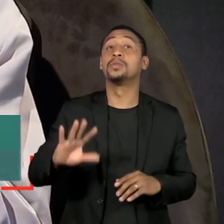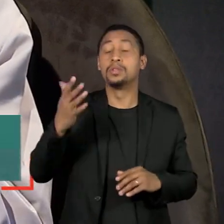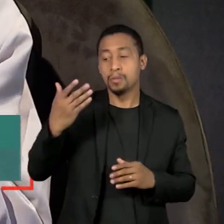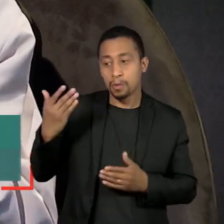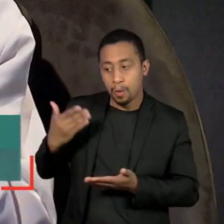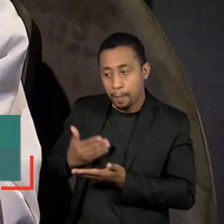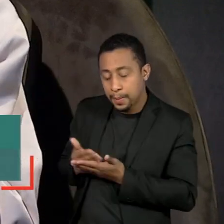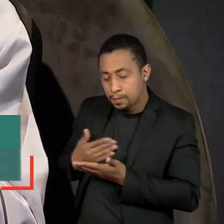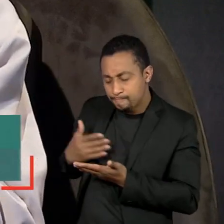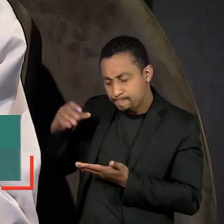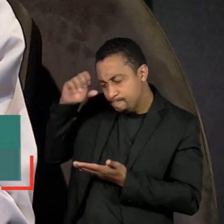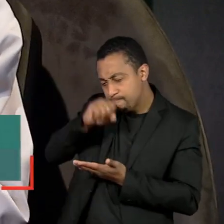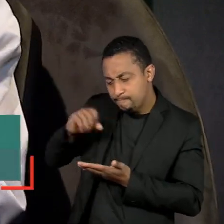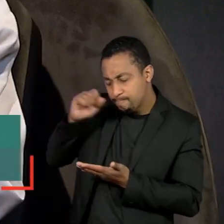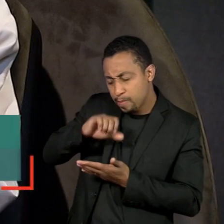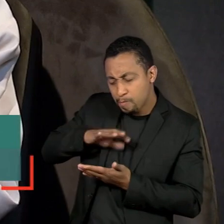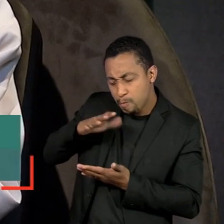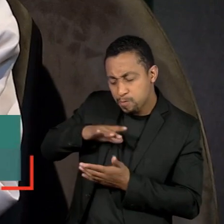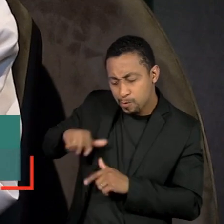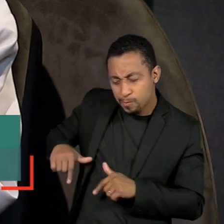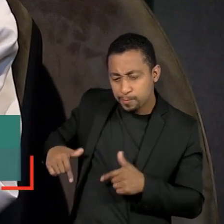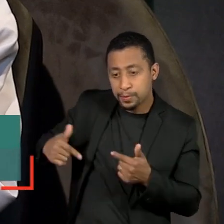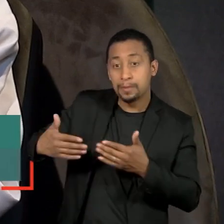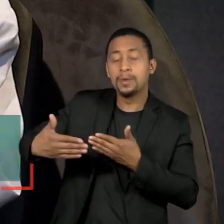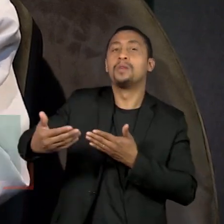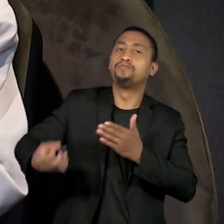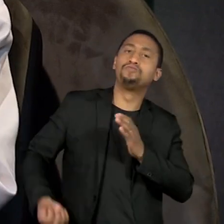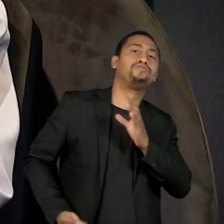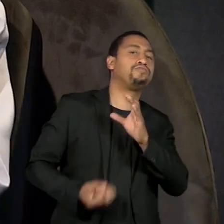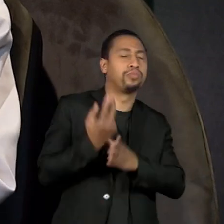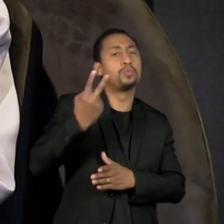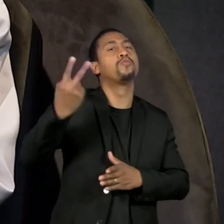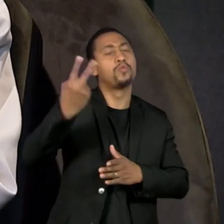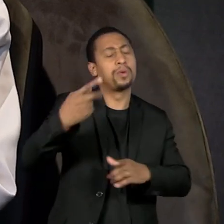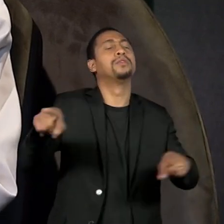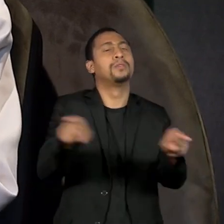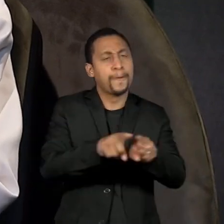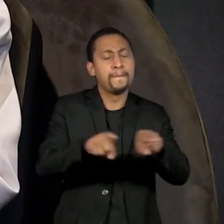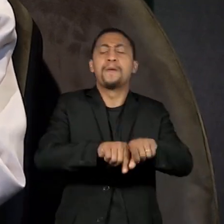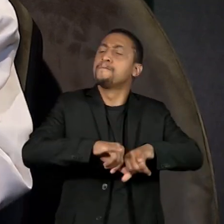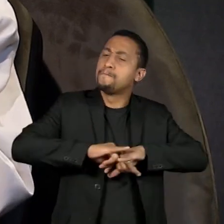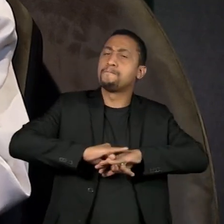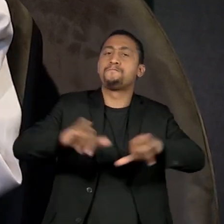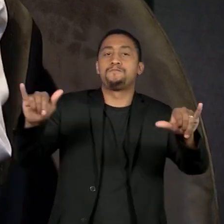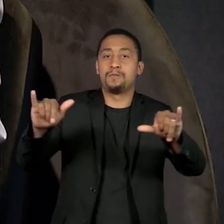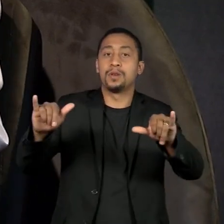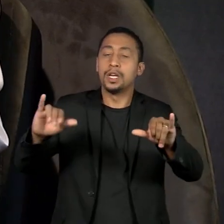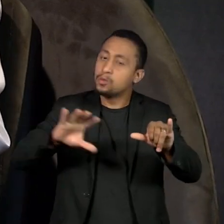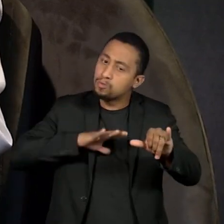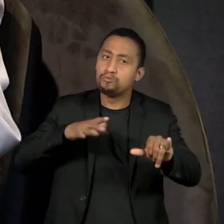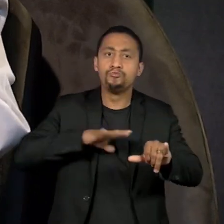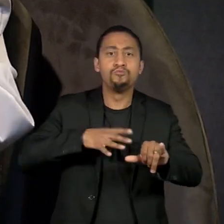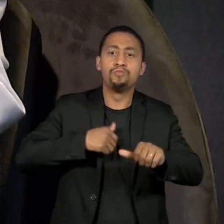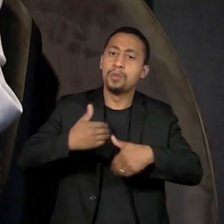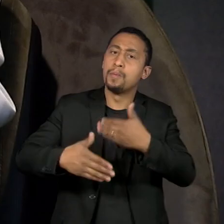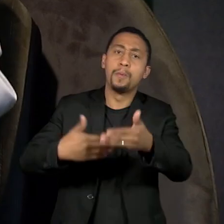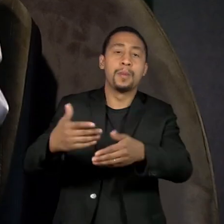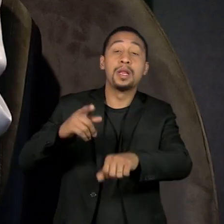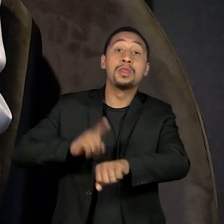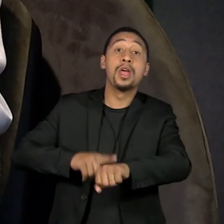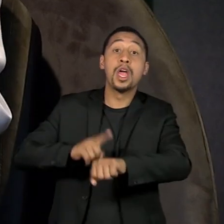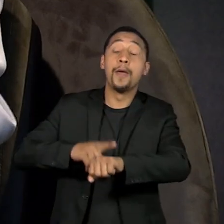aprendemos, ousadia no tempo. Né? Essa ousadia no tempo é que nos garante que